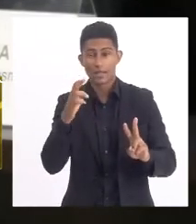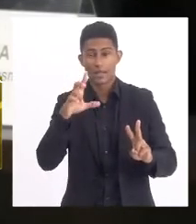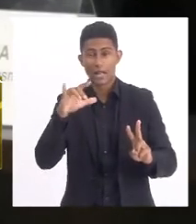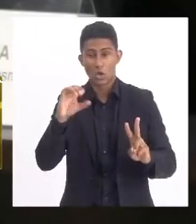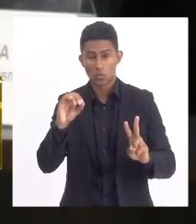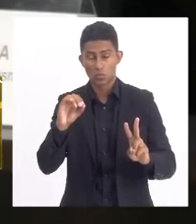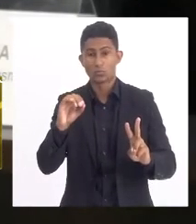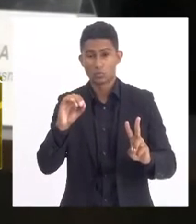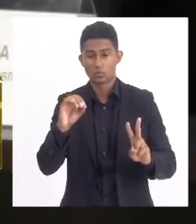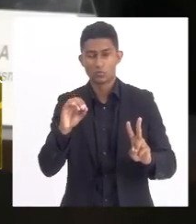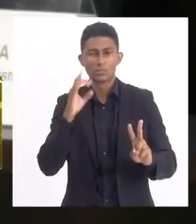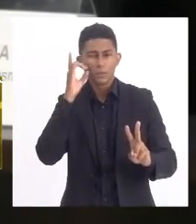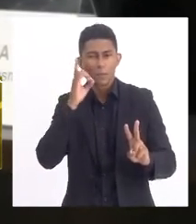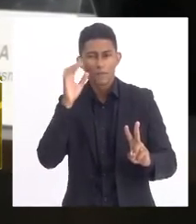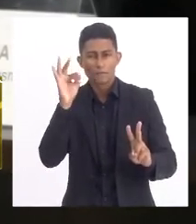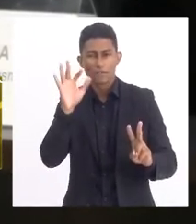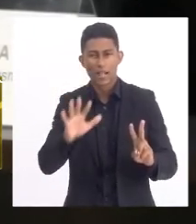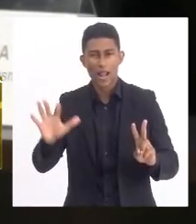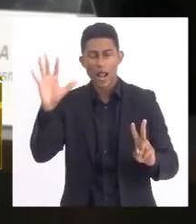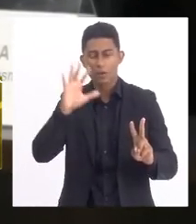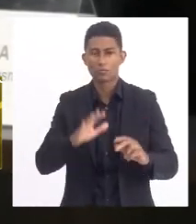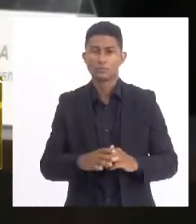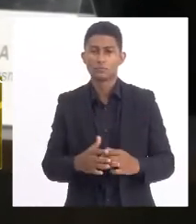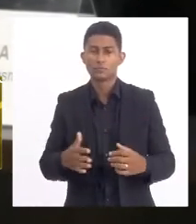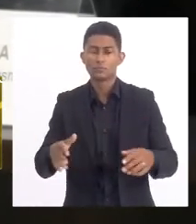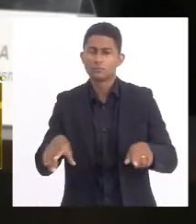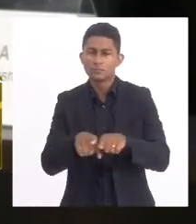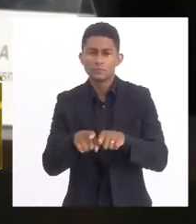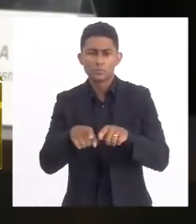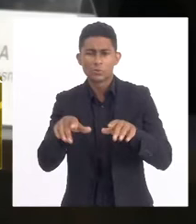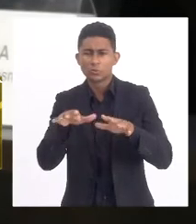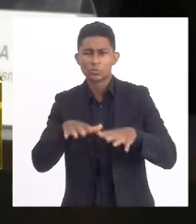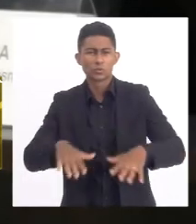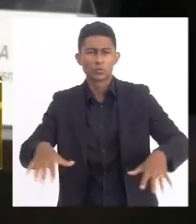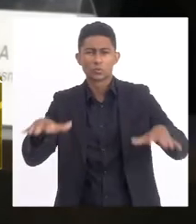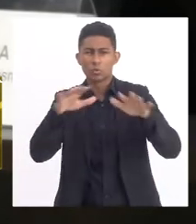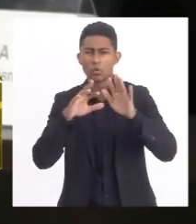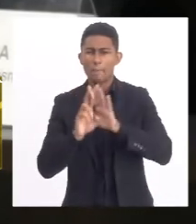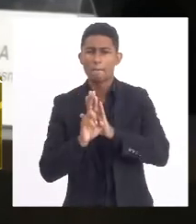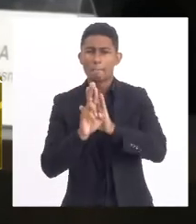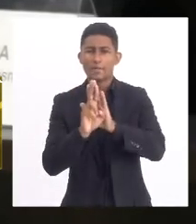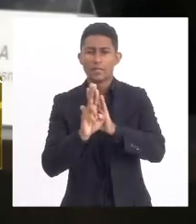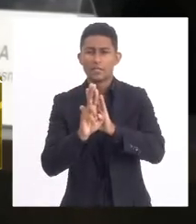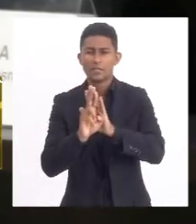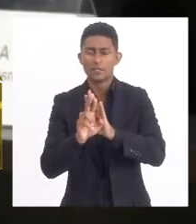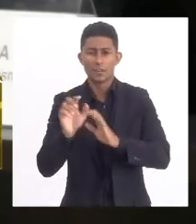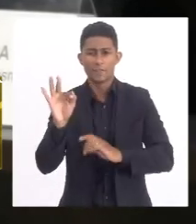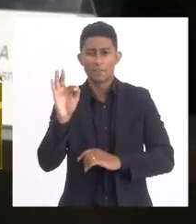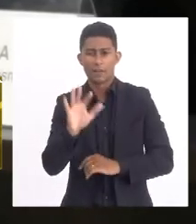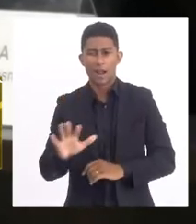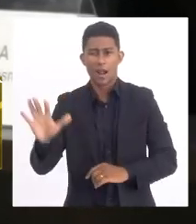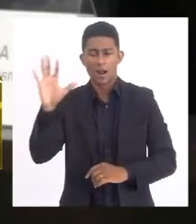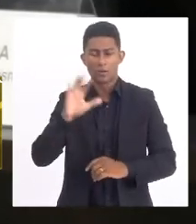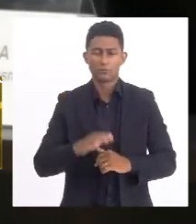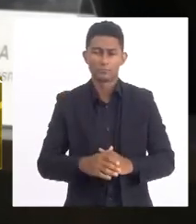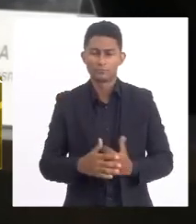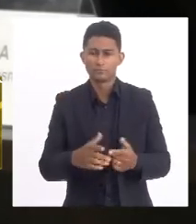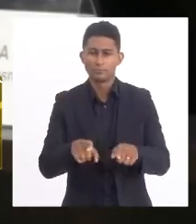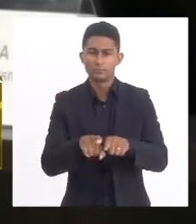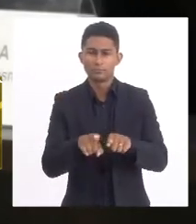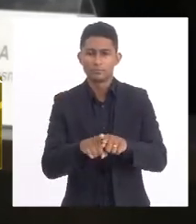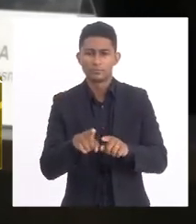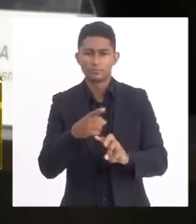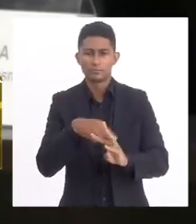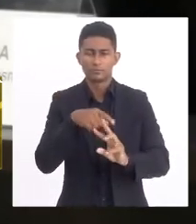Deputado cumprimento tudo todos os representantes da do Legislativo Federal que é que estão presentes o secretário Gustavo